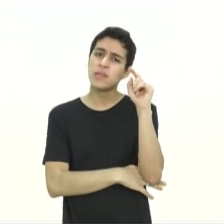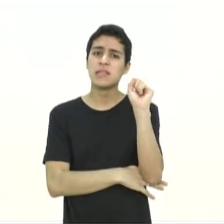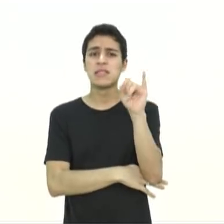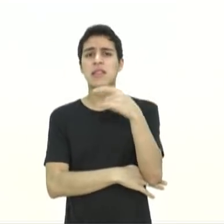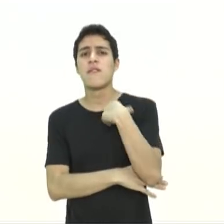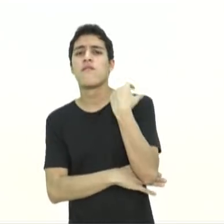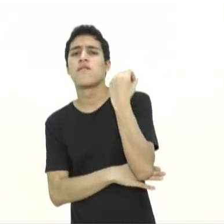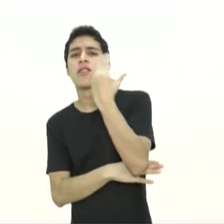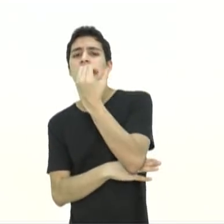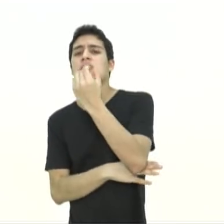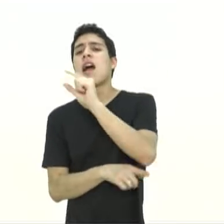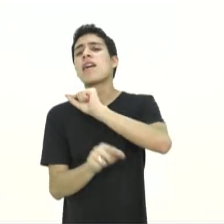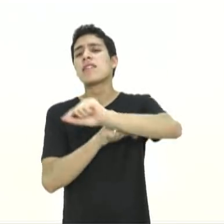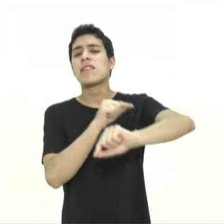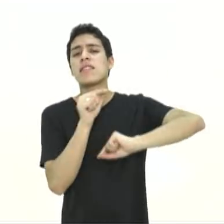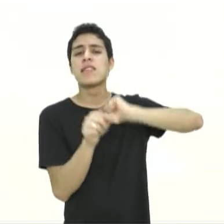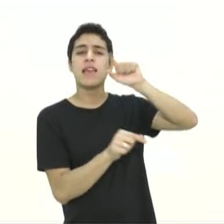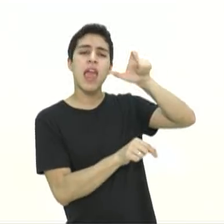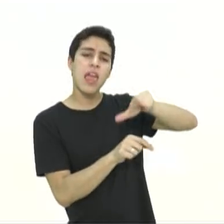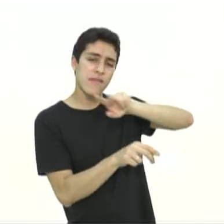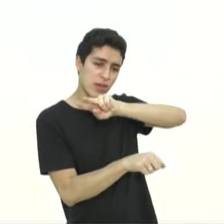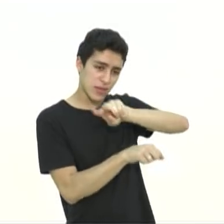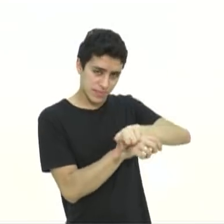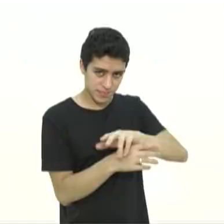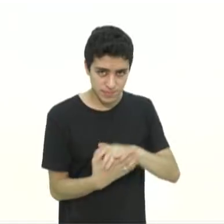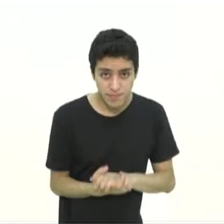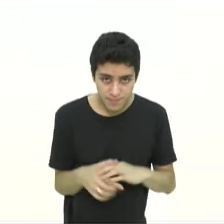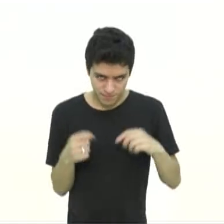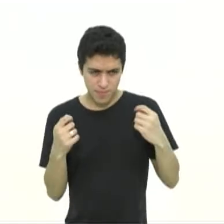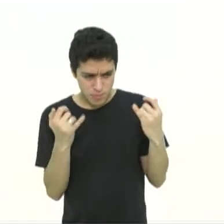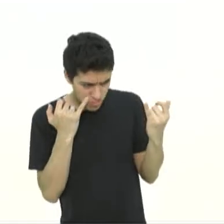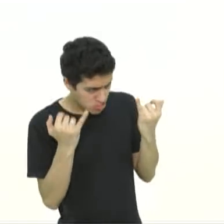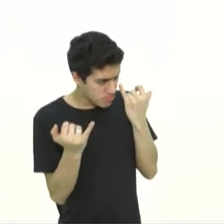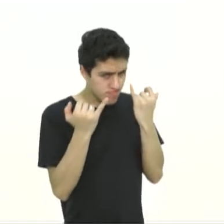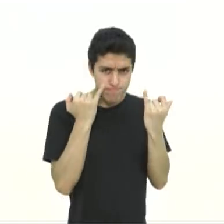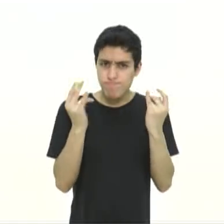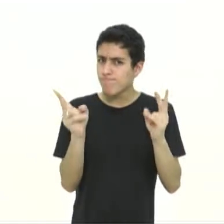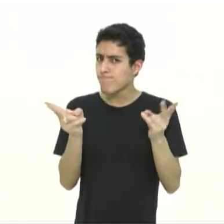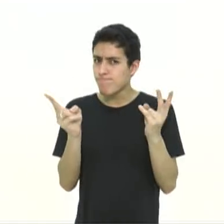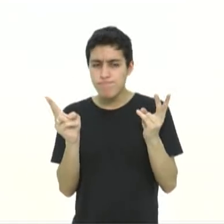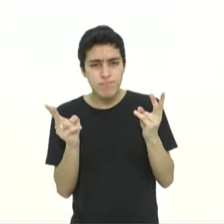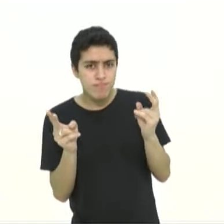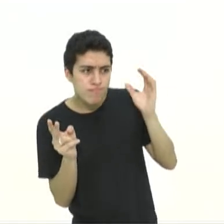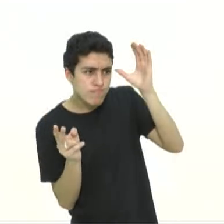estiver viajando. Deve-se estar bem informado também, lendo